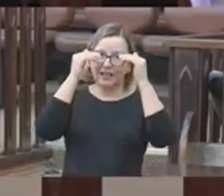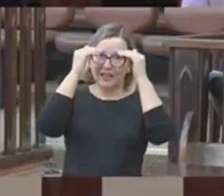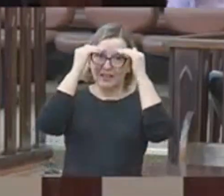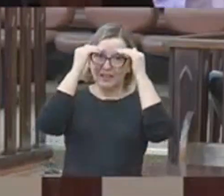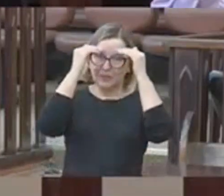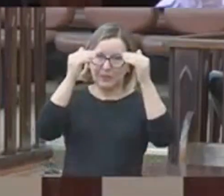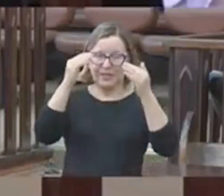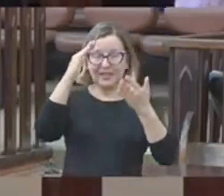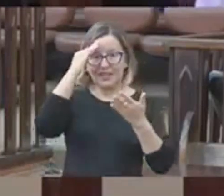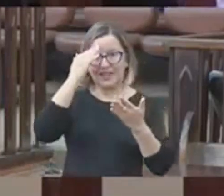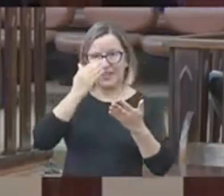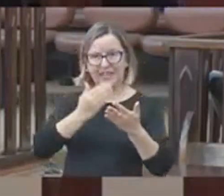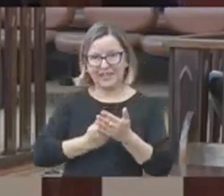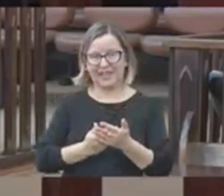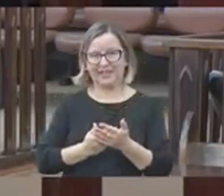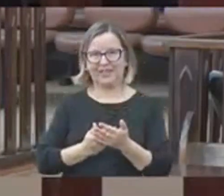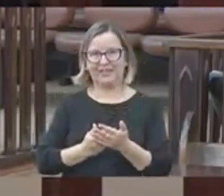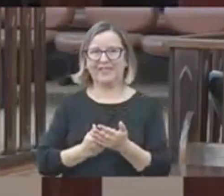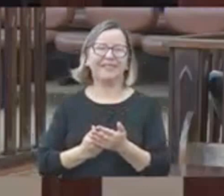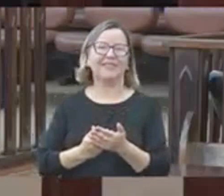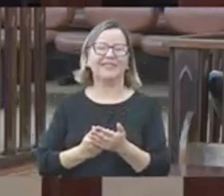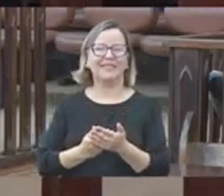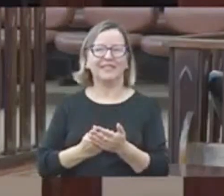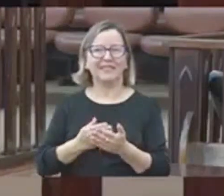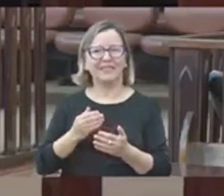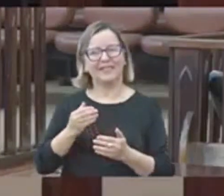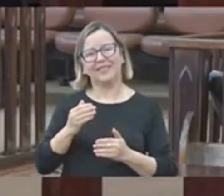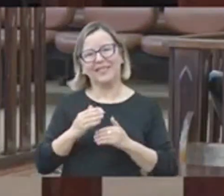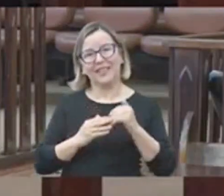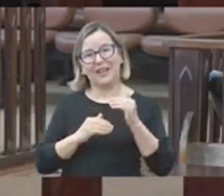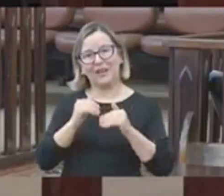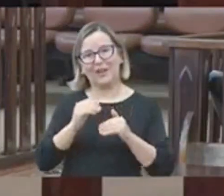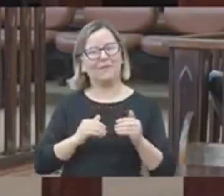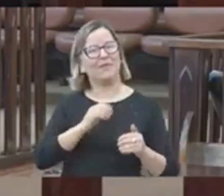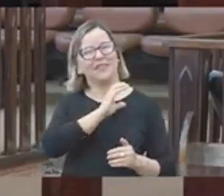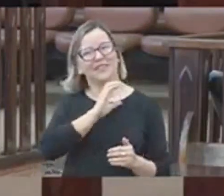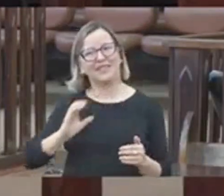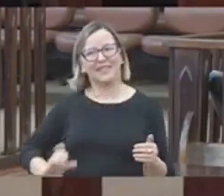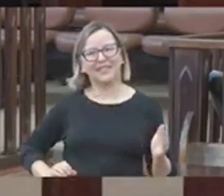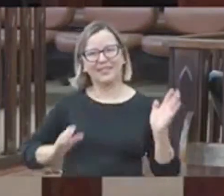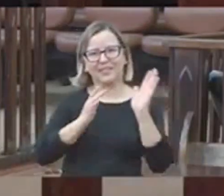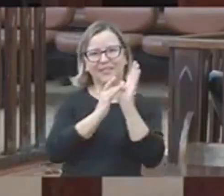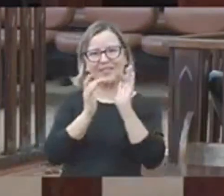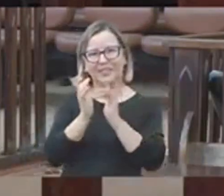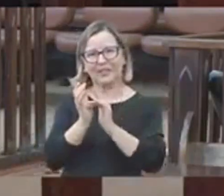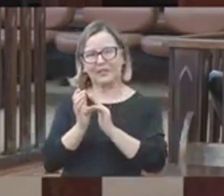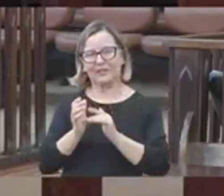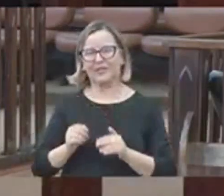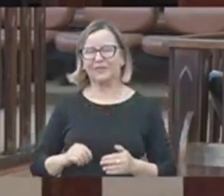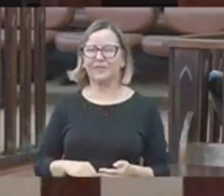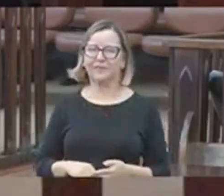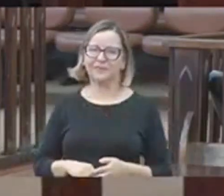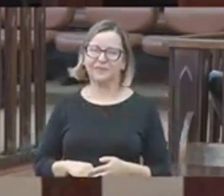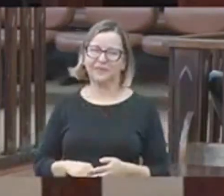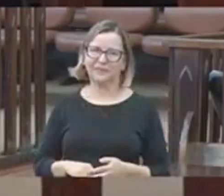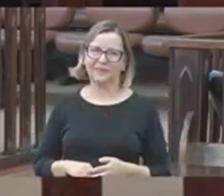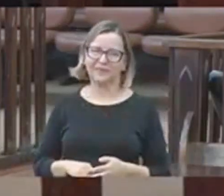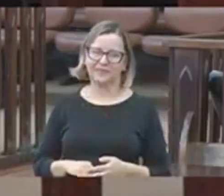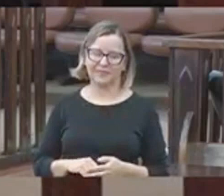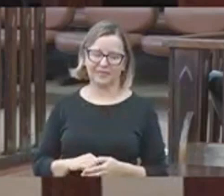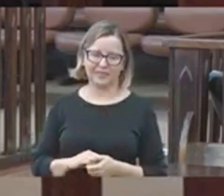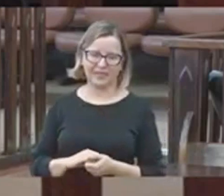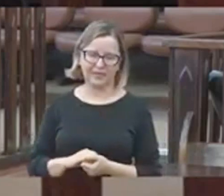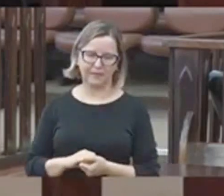prosseguir para o alvo da soberana vocação em Cristo Jesus. Embora, veja